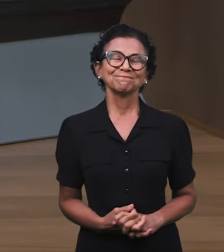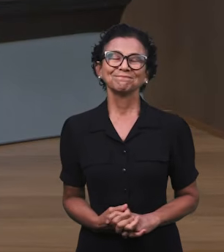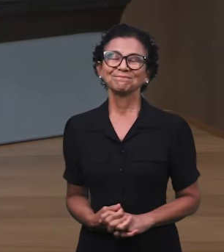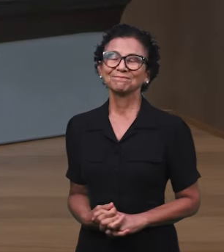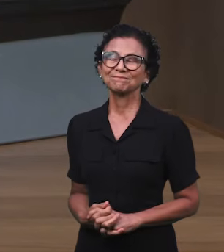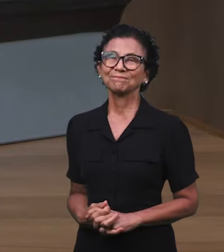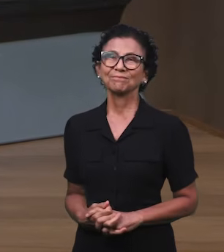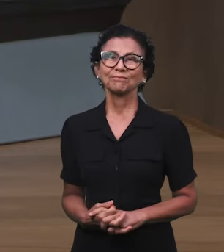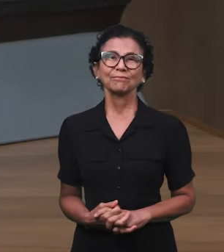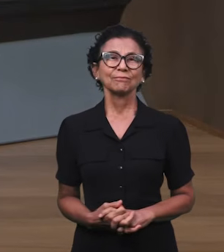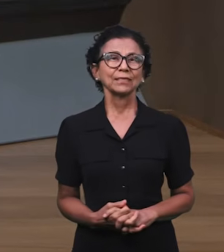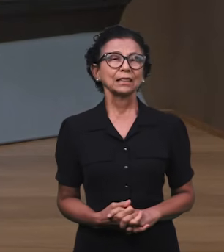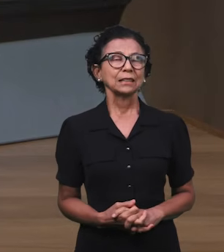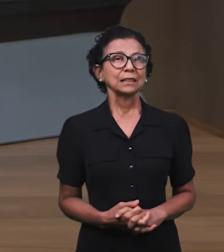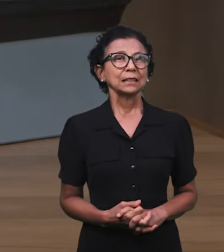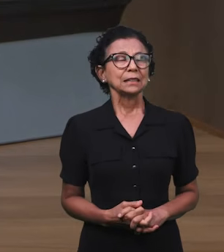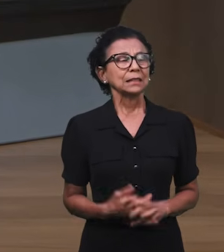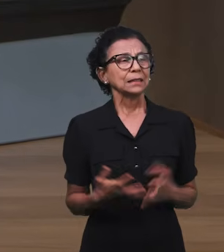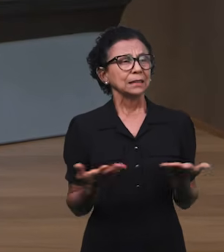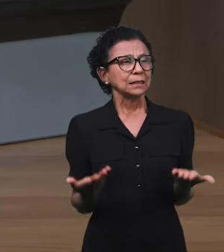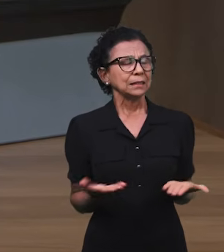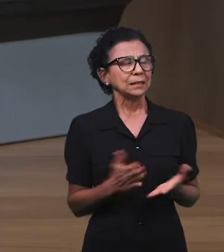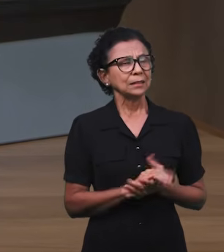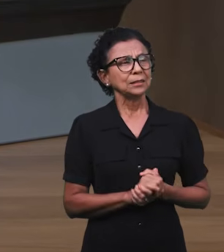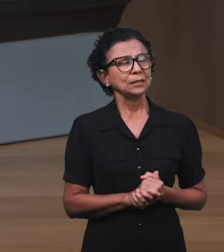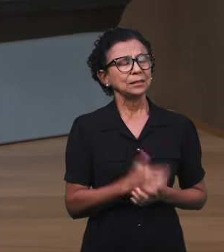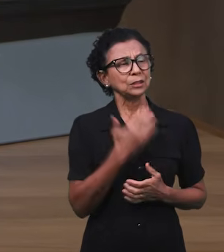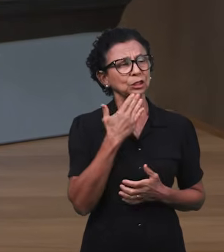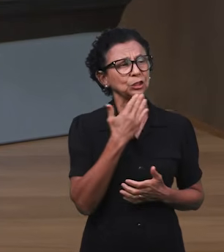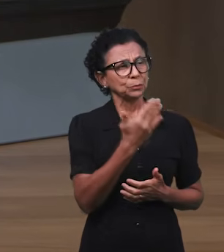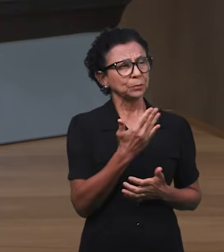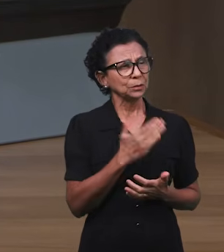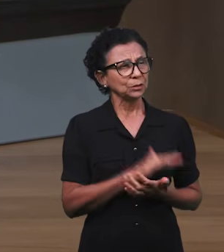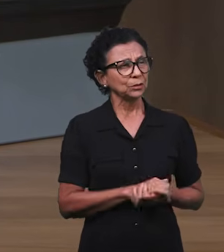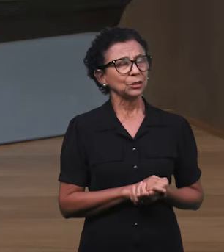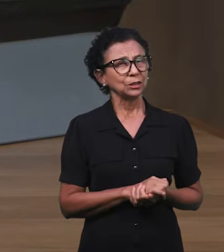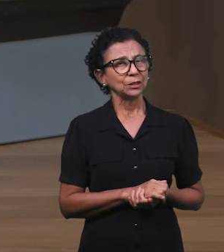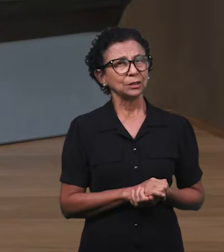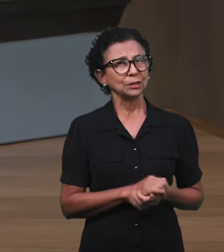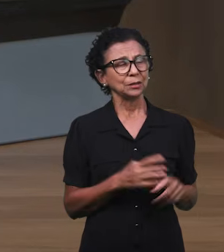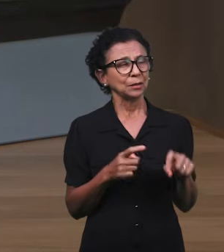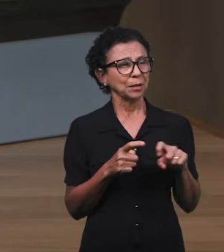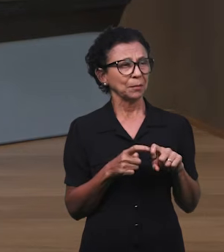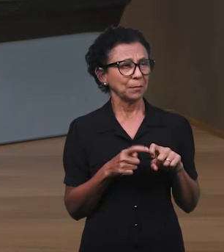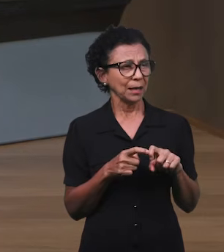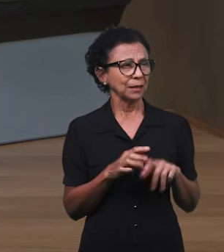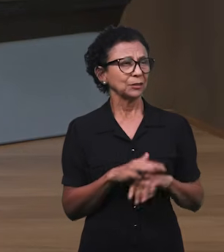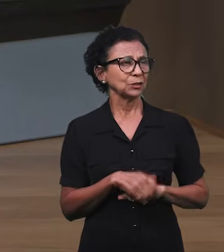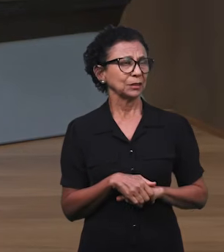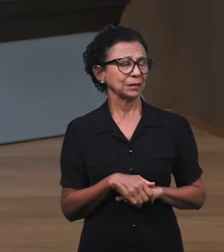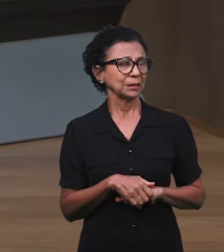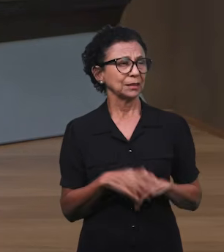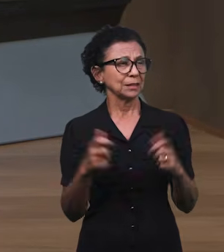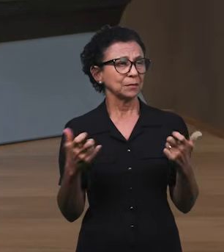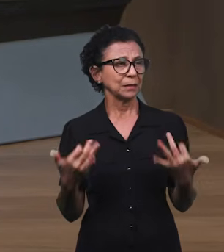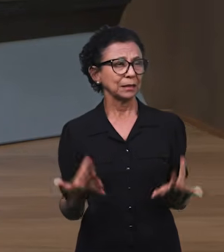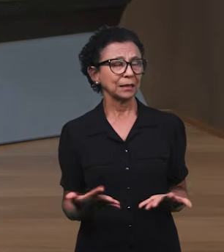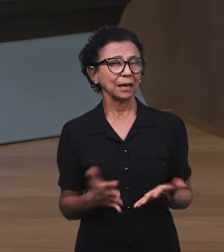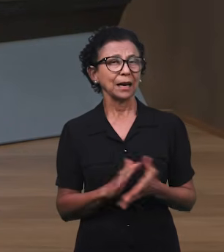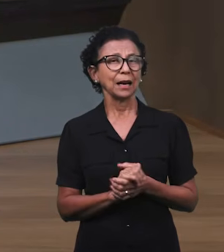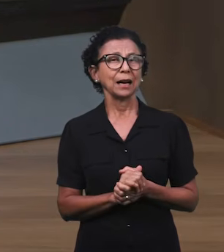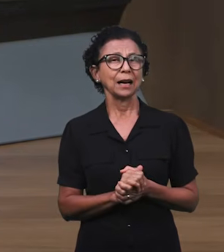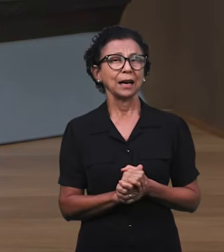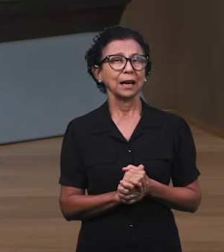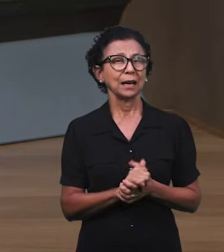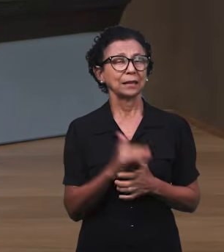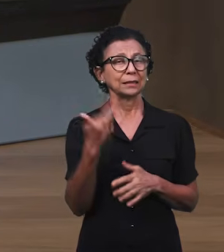queria chamar a doutora Estefânia para que falasse um pouquinho, né, do que é a dor crônica, o que